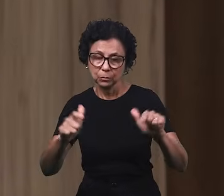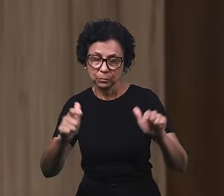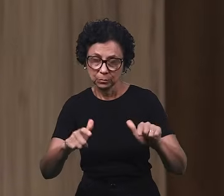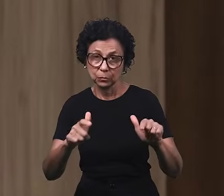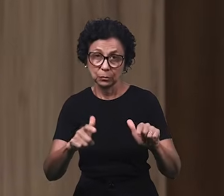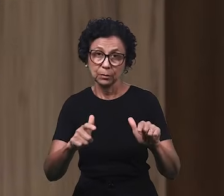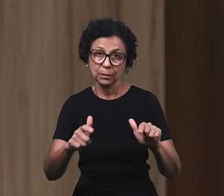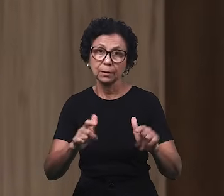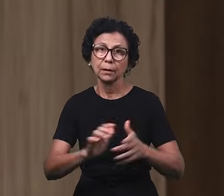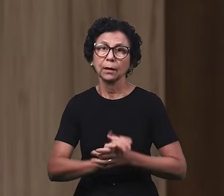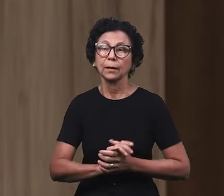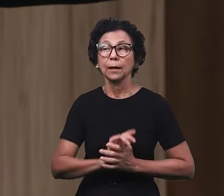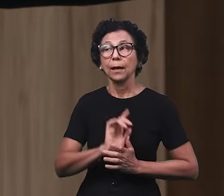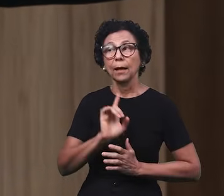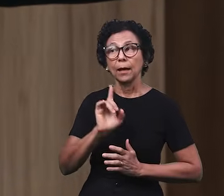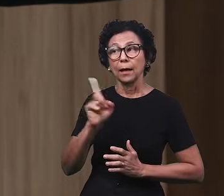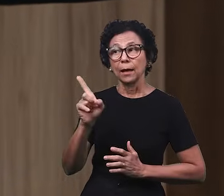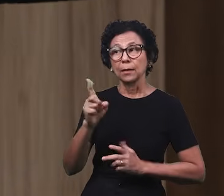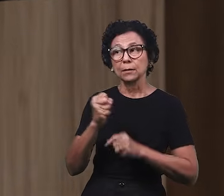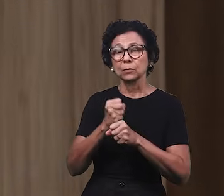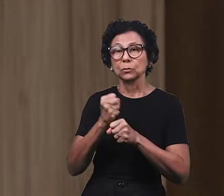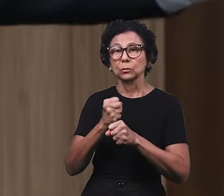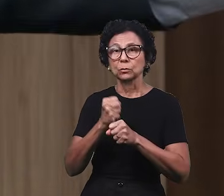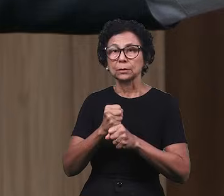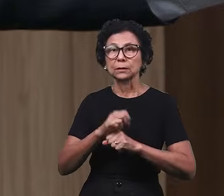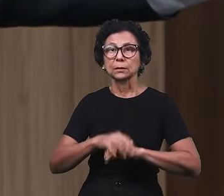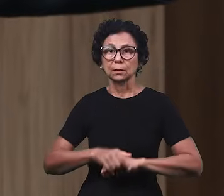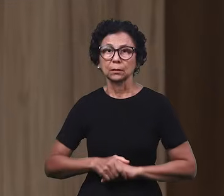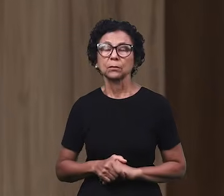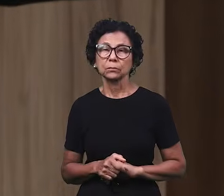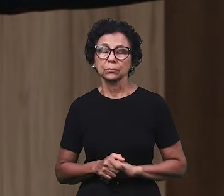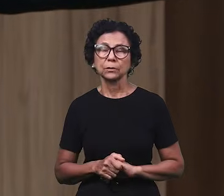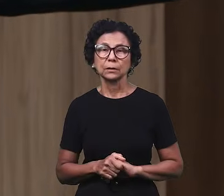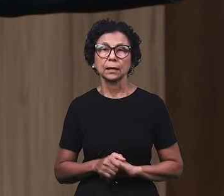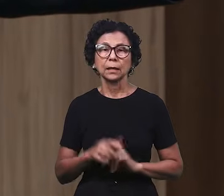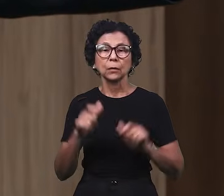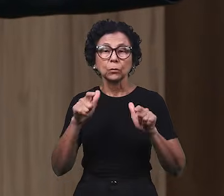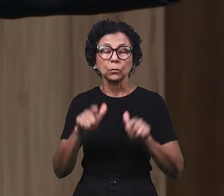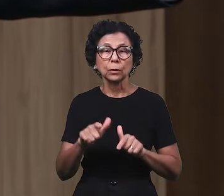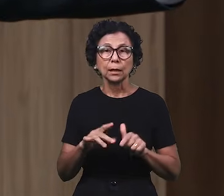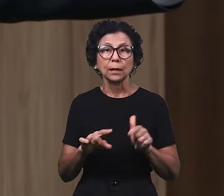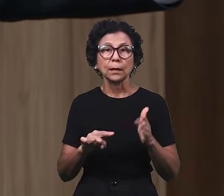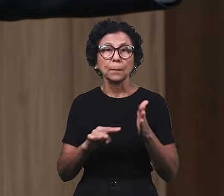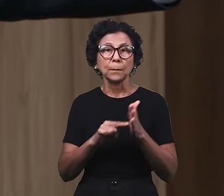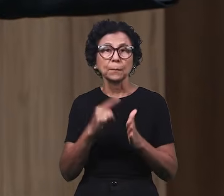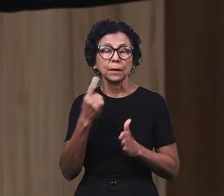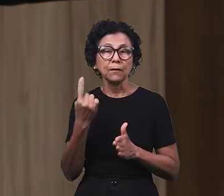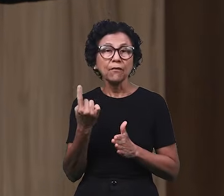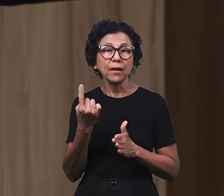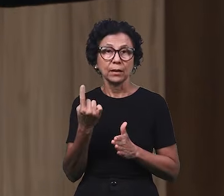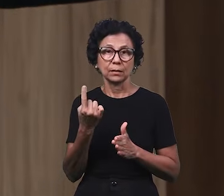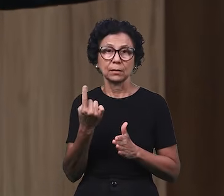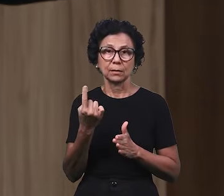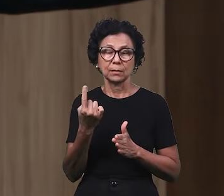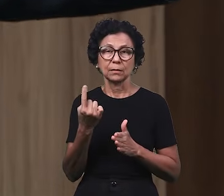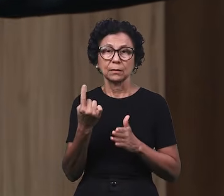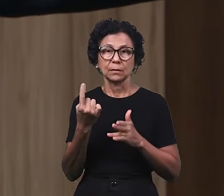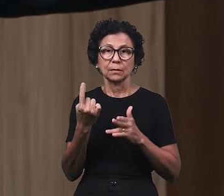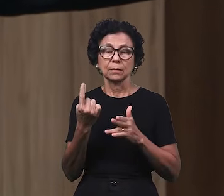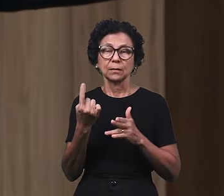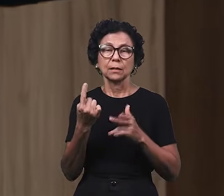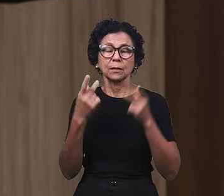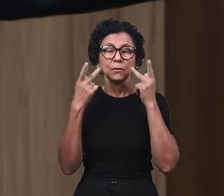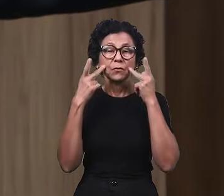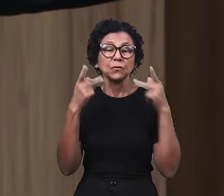Essas instalações dizem respeito à primeira visita que o Senhor Jesus recebeu. Os